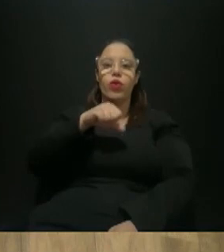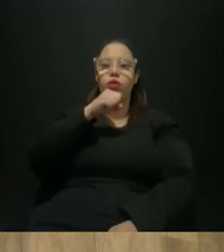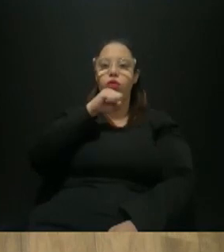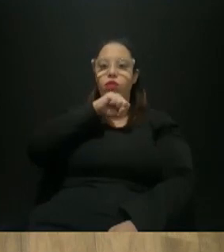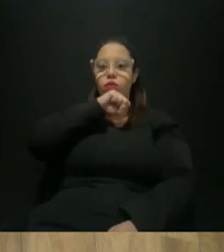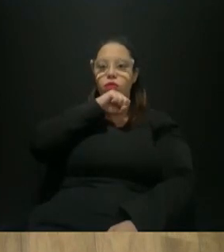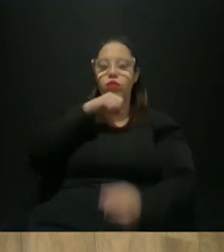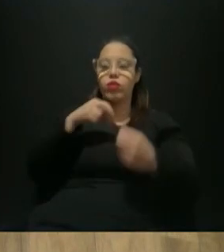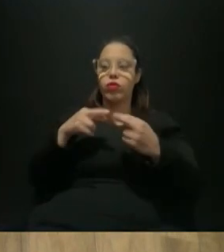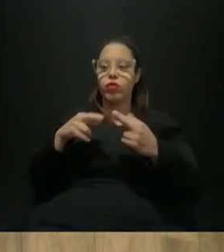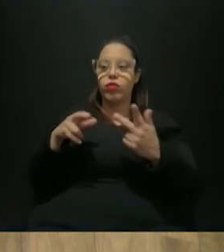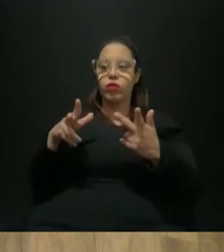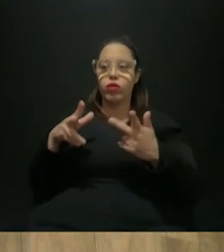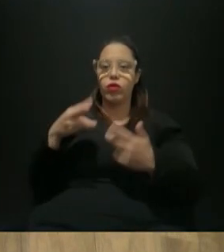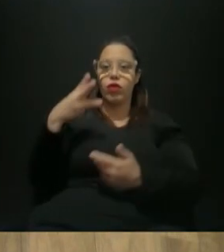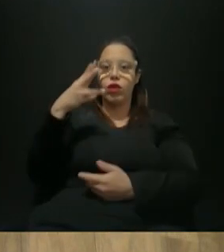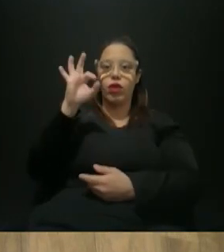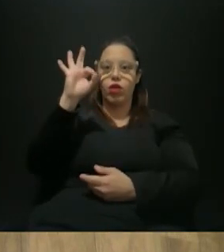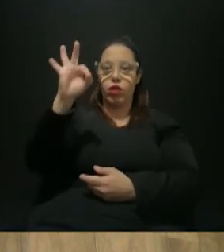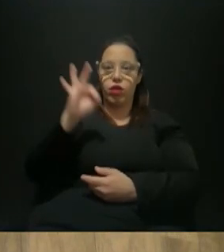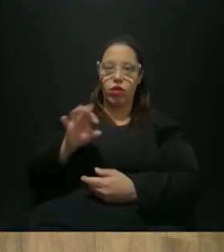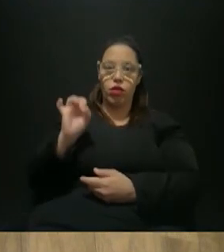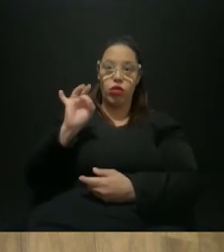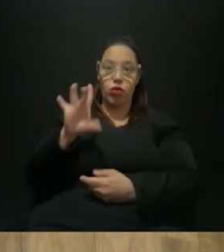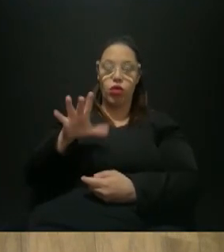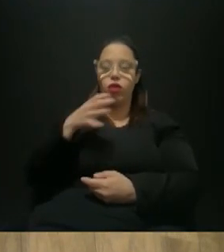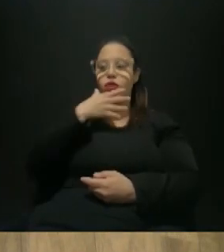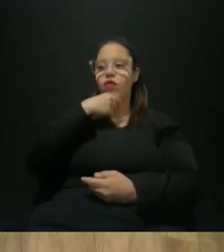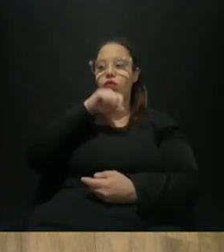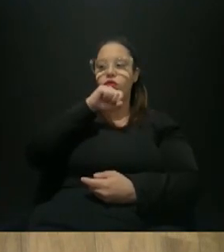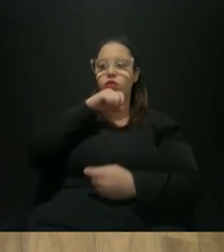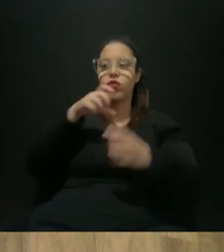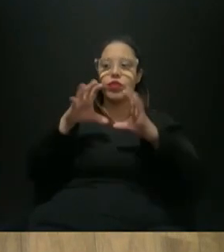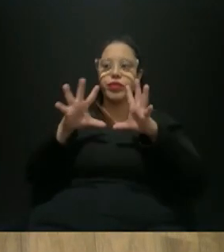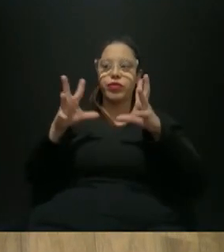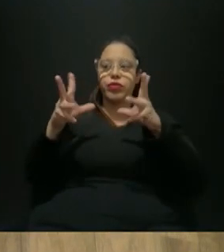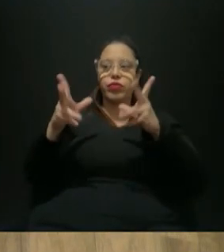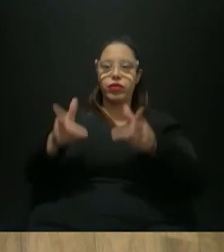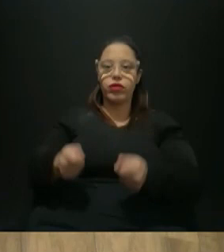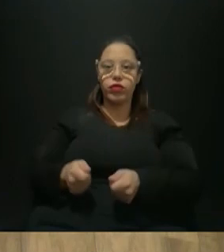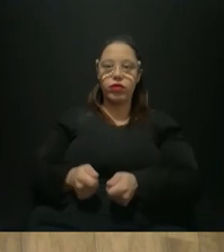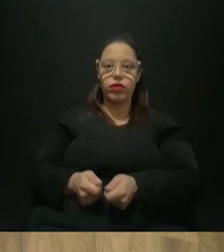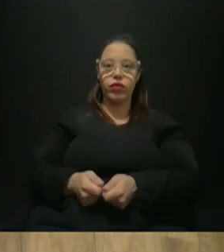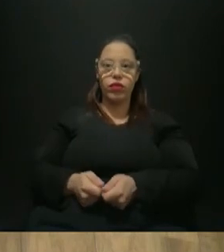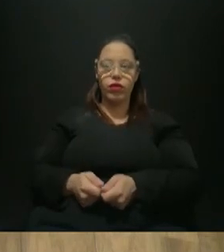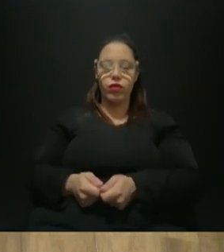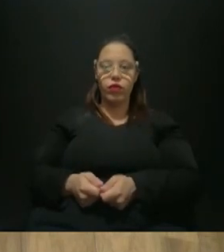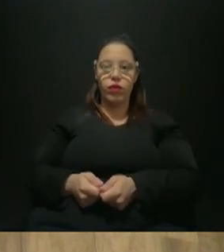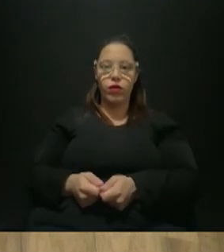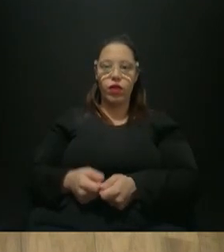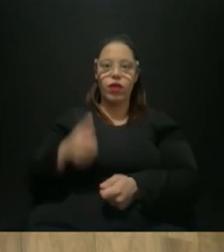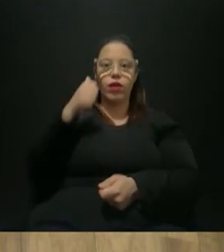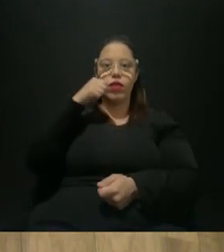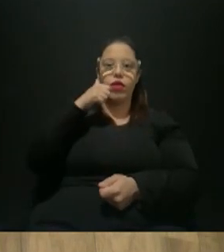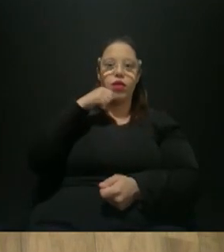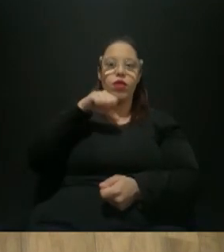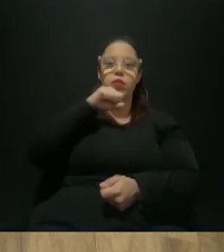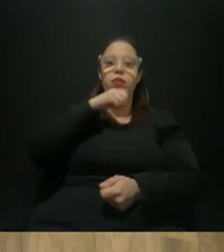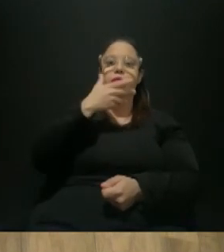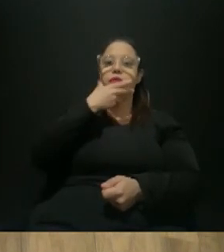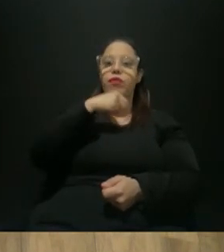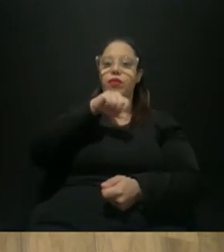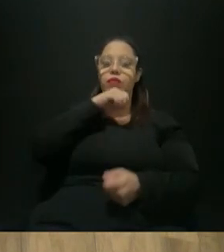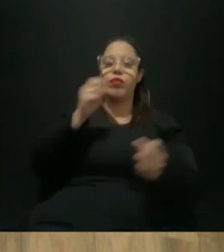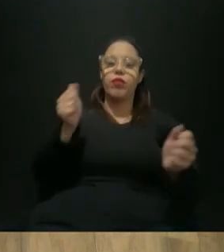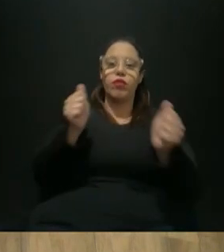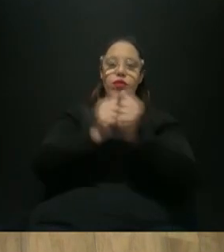acho que 3% só por pais, e o resto eles consideraram pai e mãe. Tá. Figura masculina e feminina.